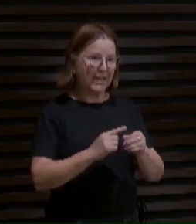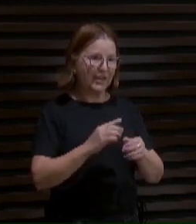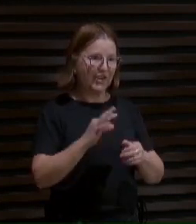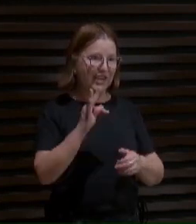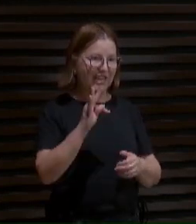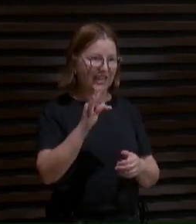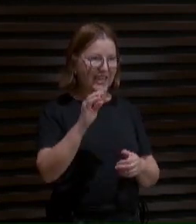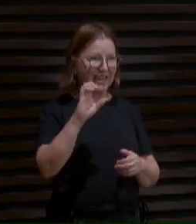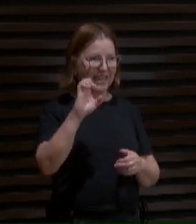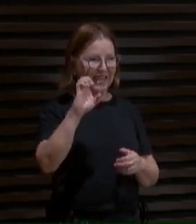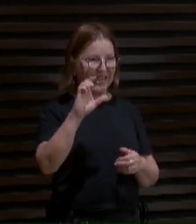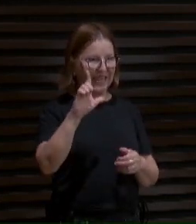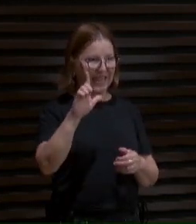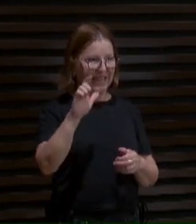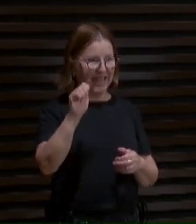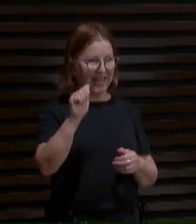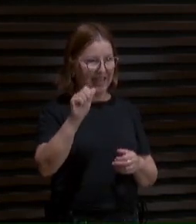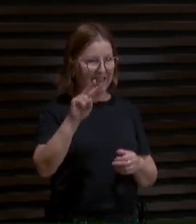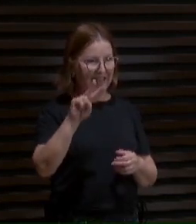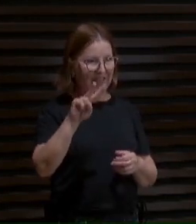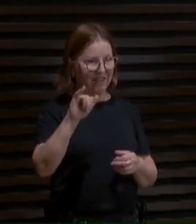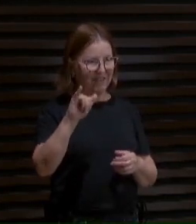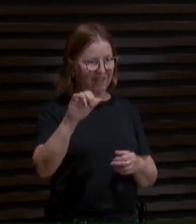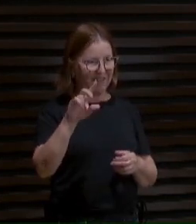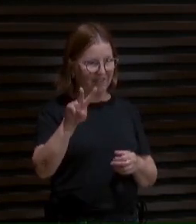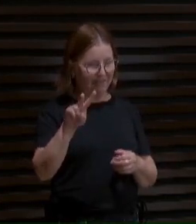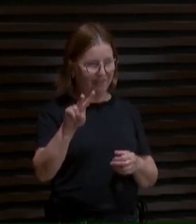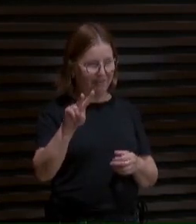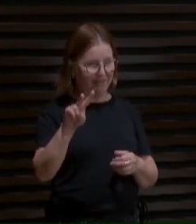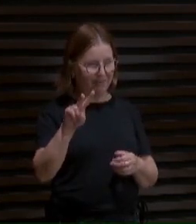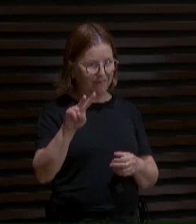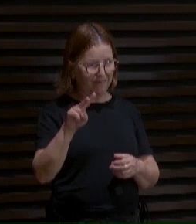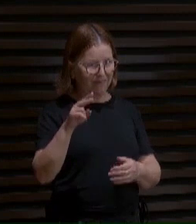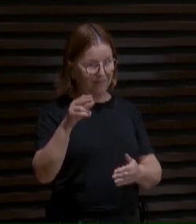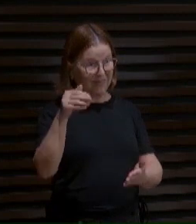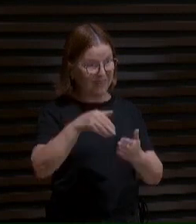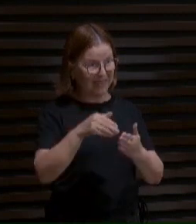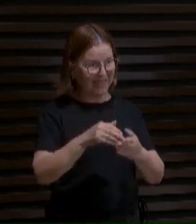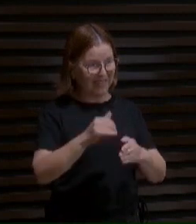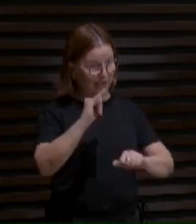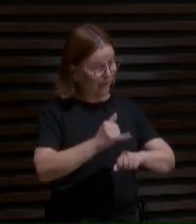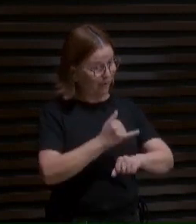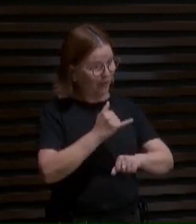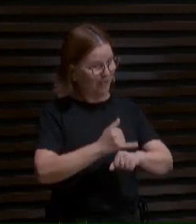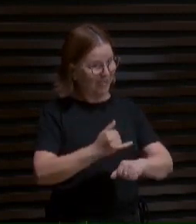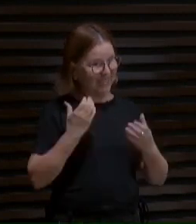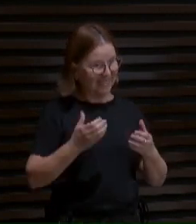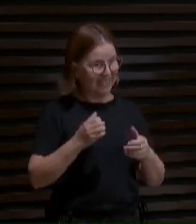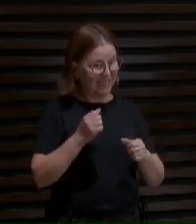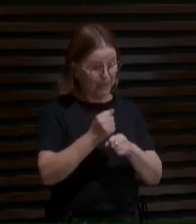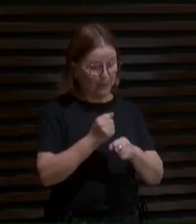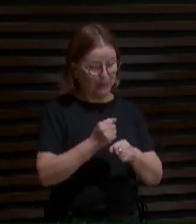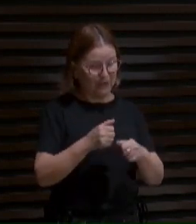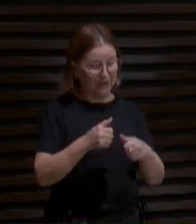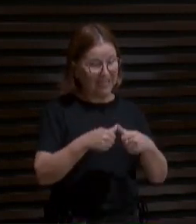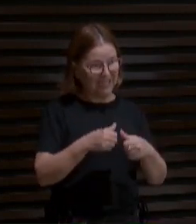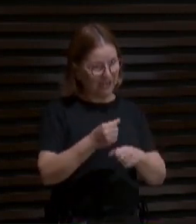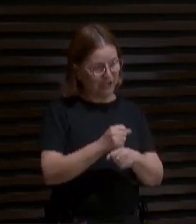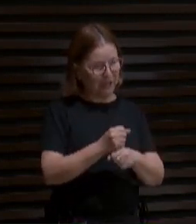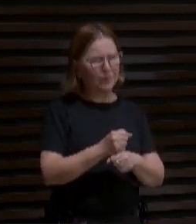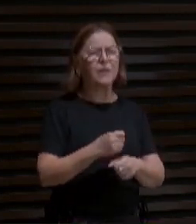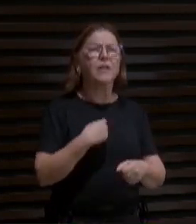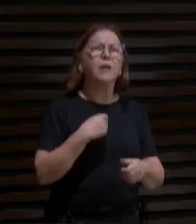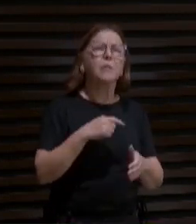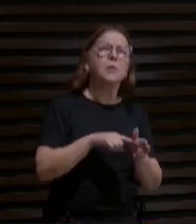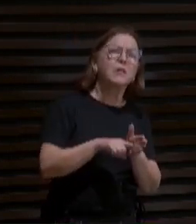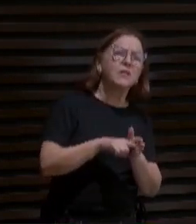em que eles querem fazer isso para abril deste ano. E eu perguntei, Rodrigo, me conta